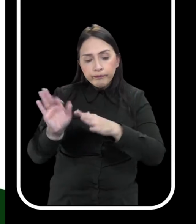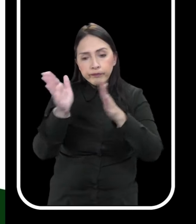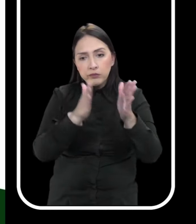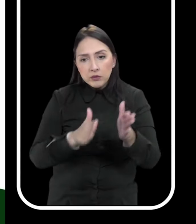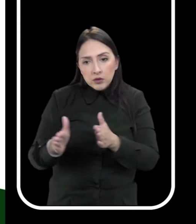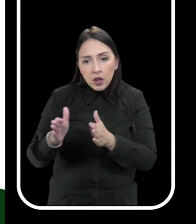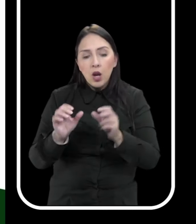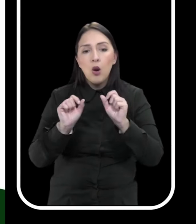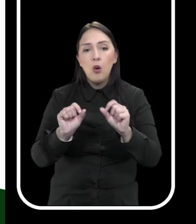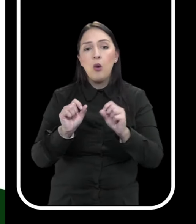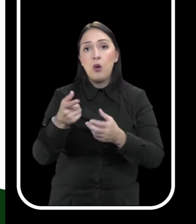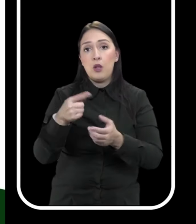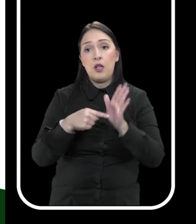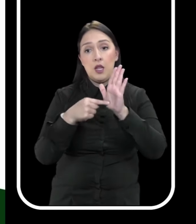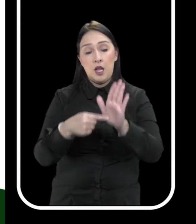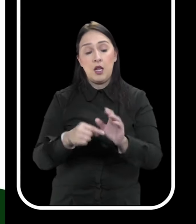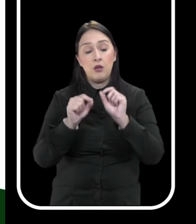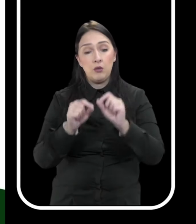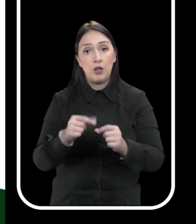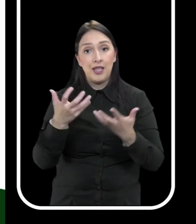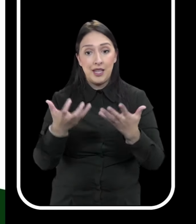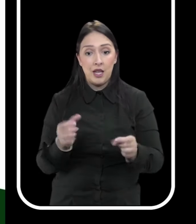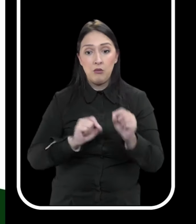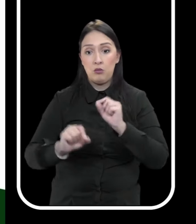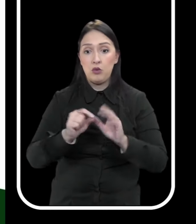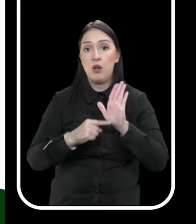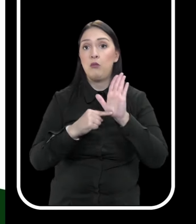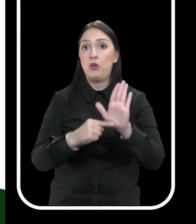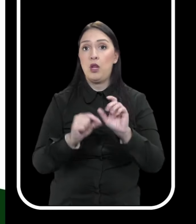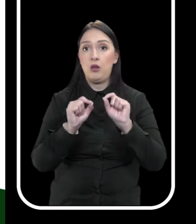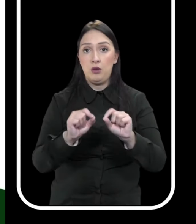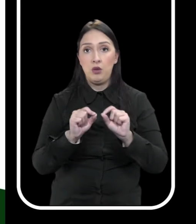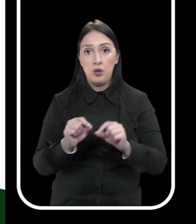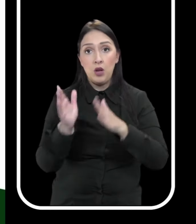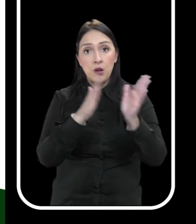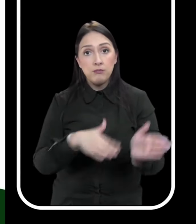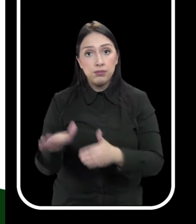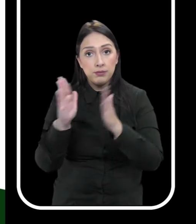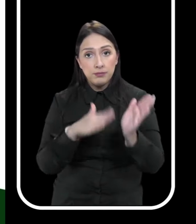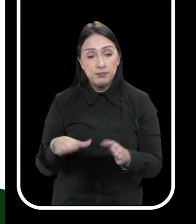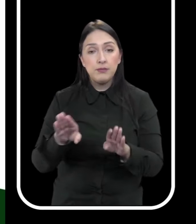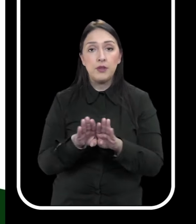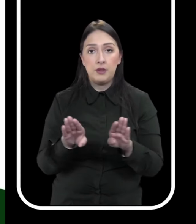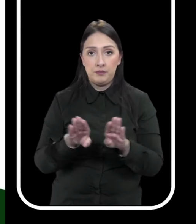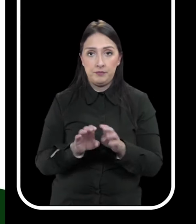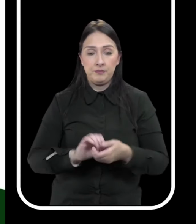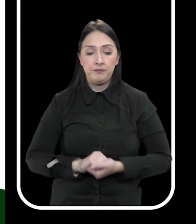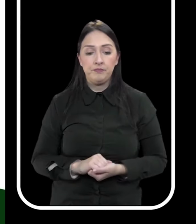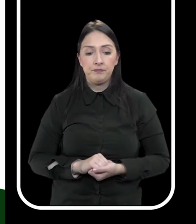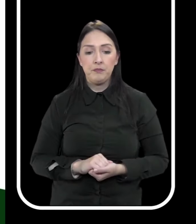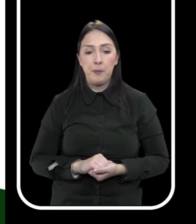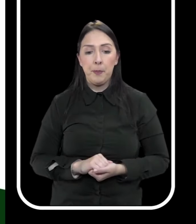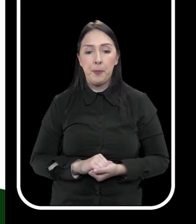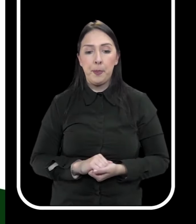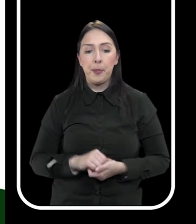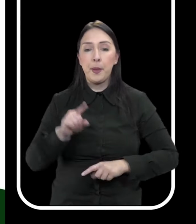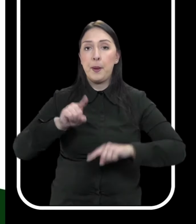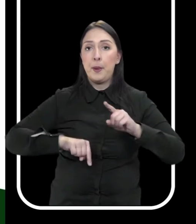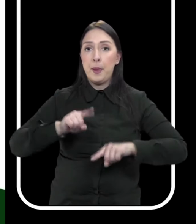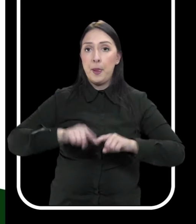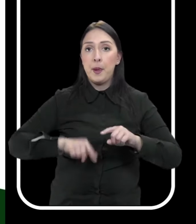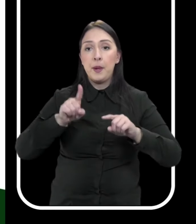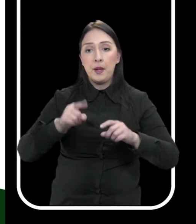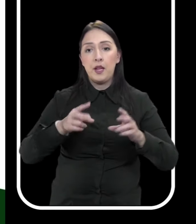Flexim. Então, nessa disciplina, nós procuramos mostrar uma linha de produção também, onde